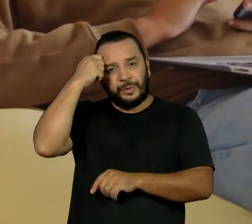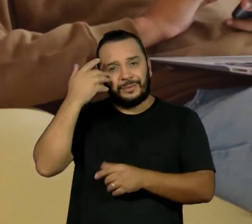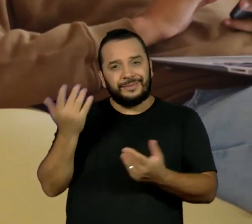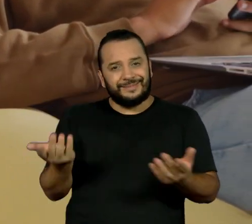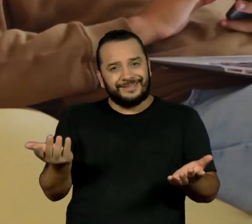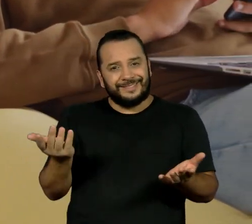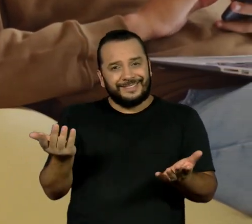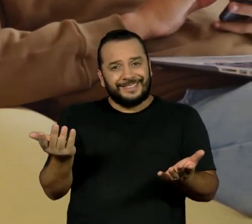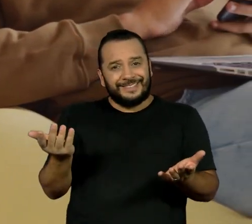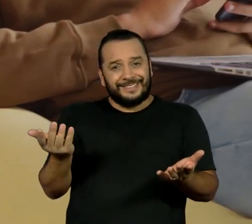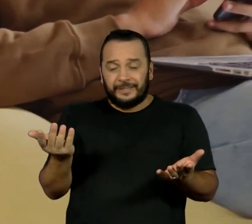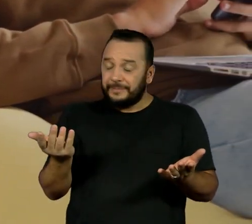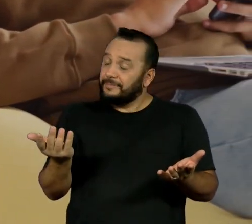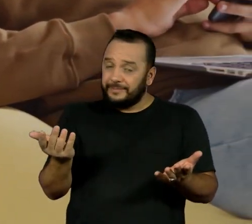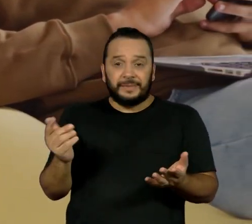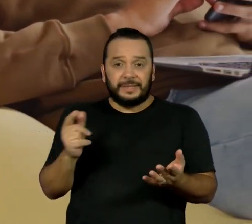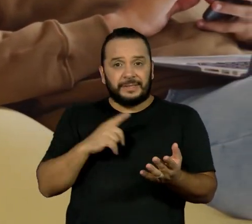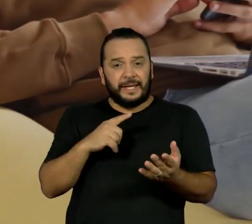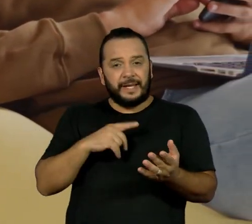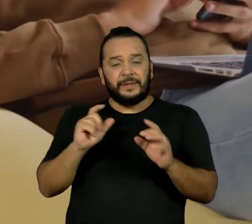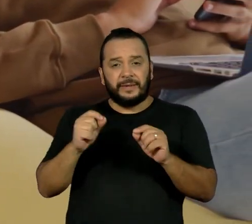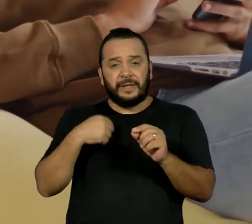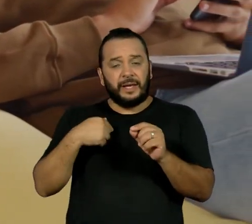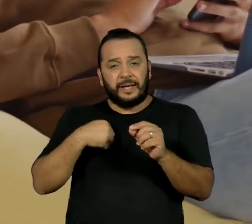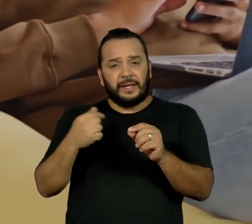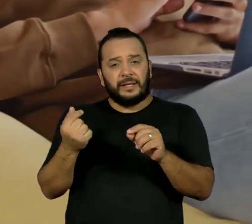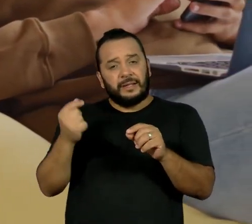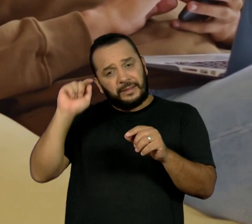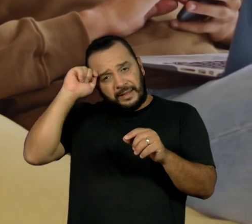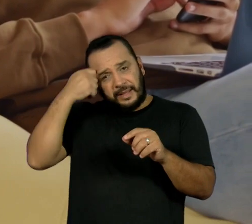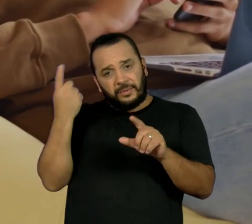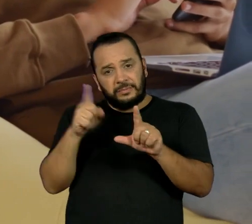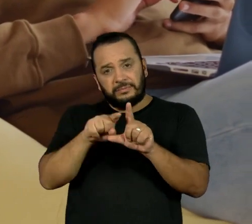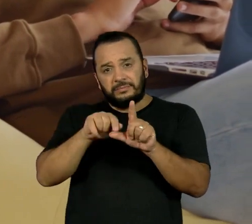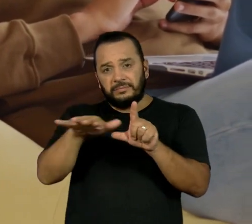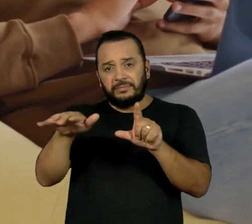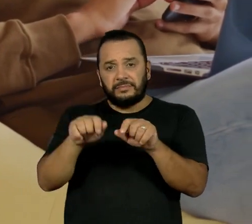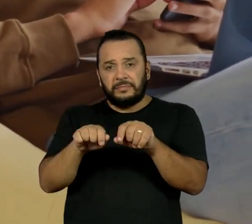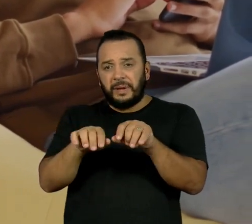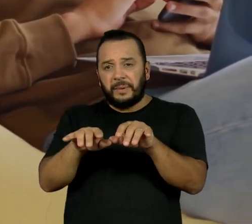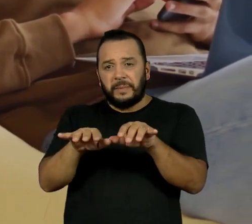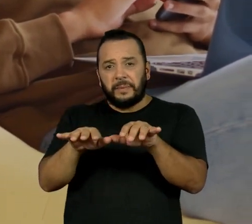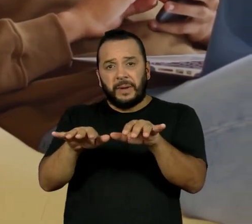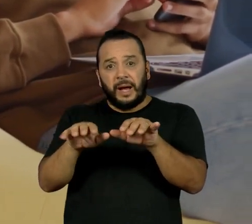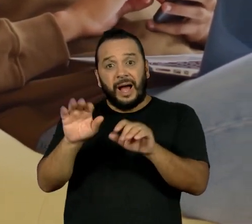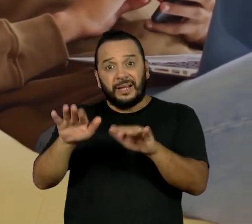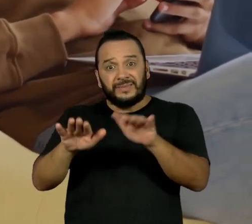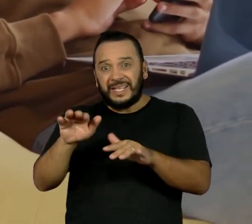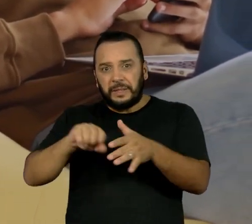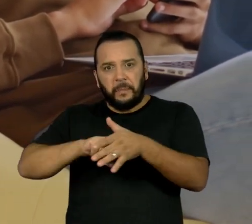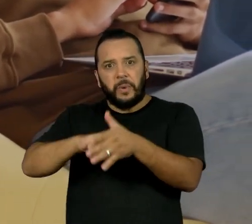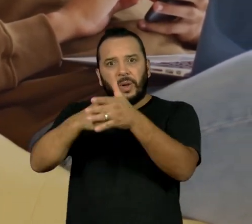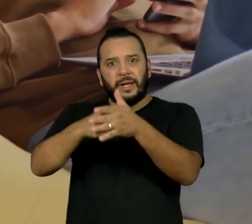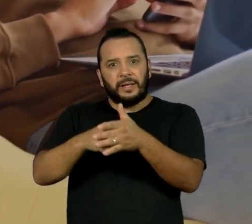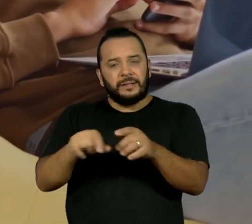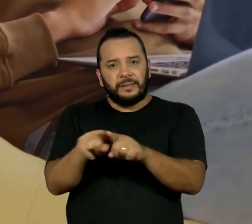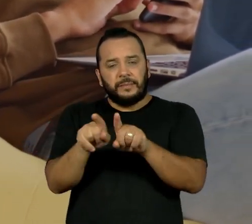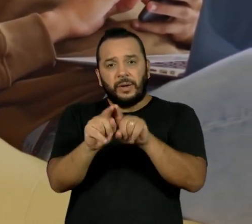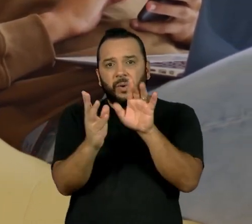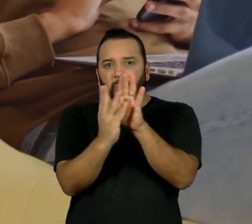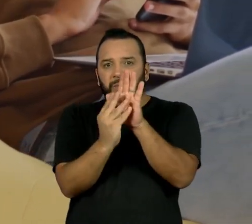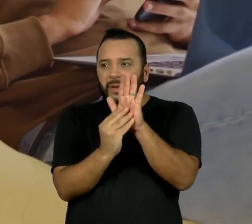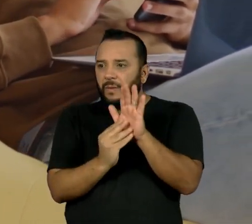negras não só recebem menos engajamento, mas podem ter contas banidas ou conteúdos escondidos com